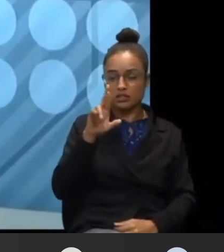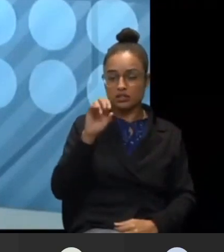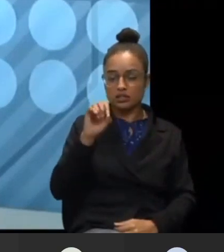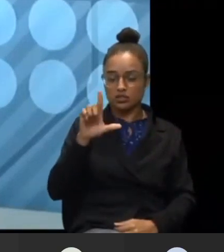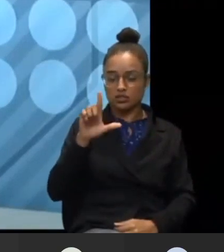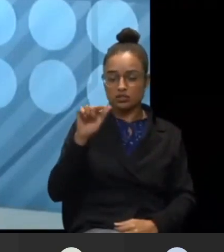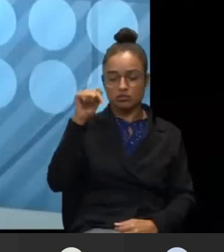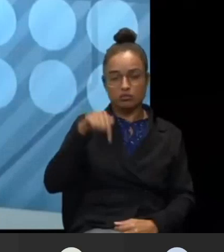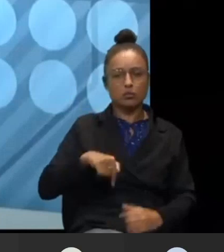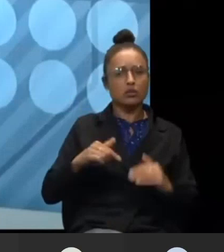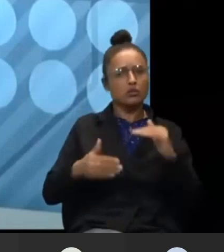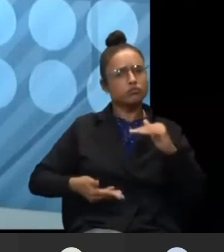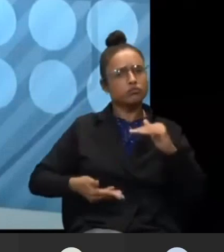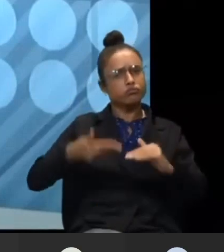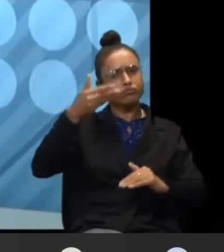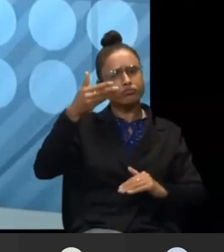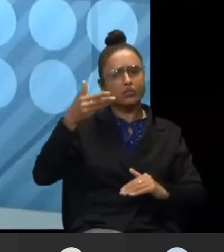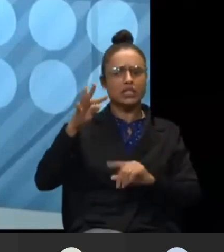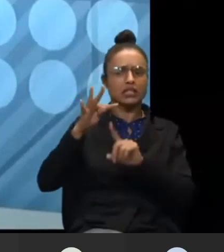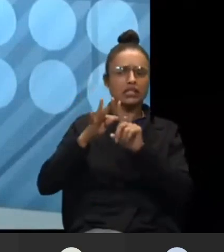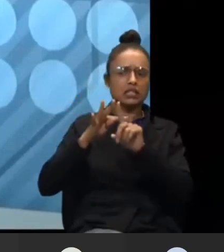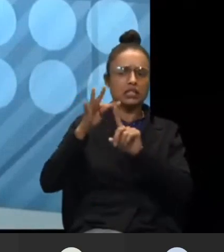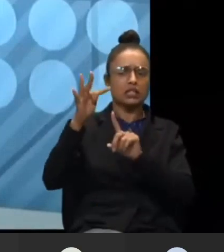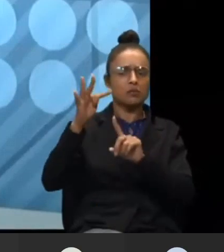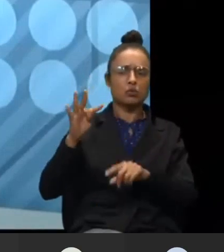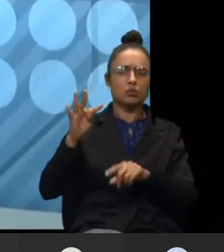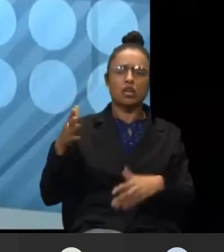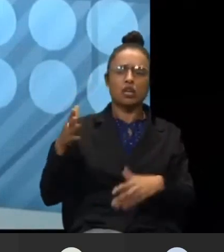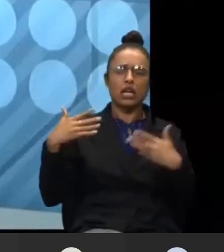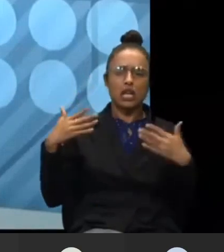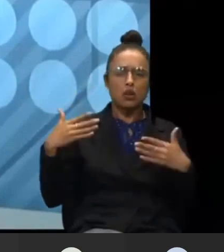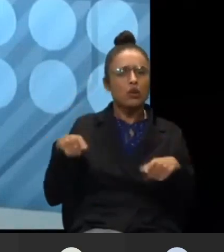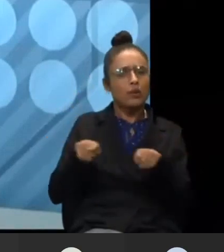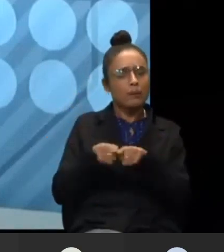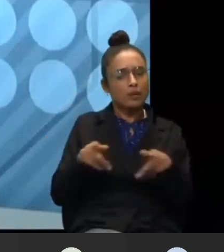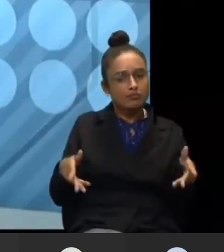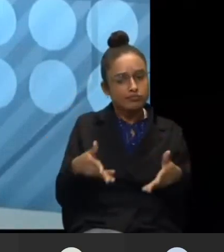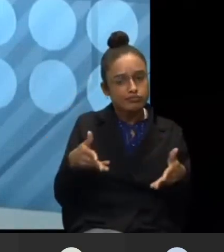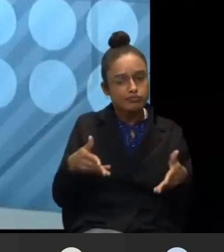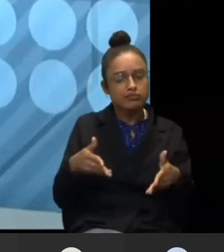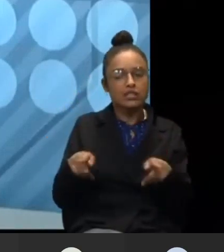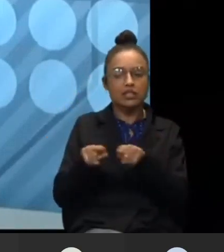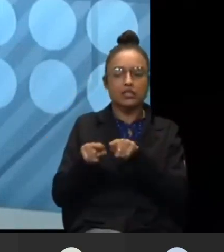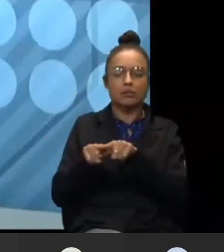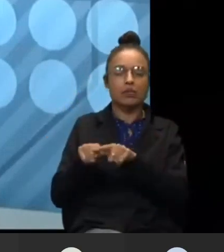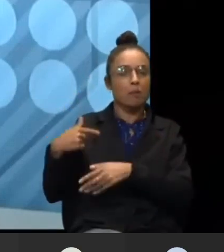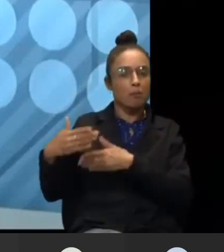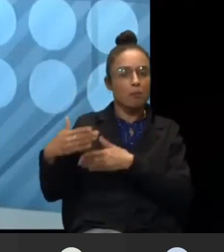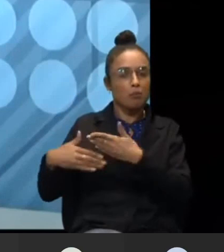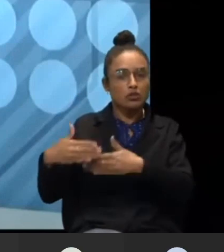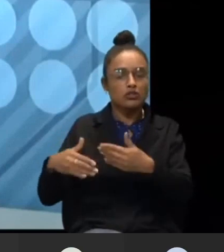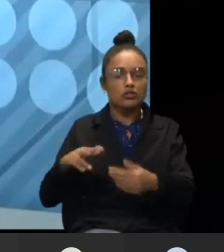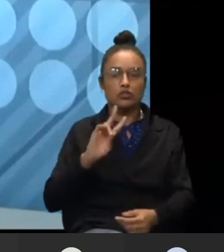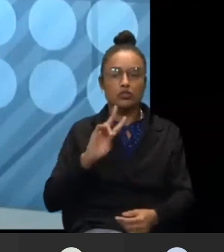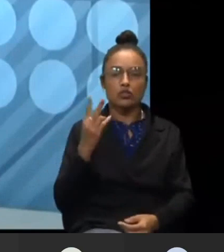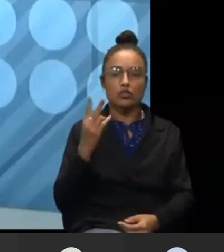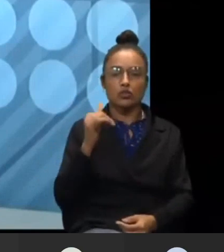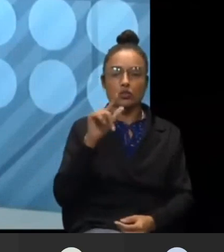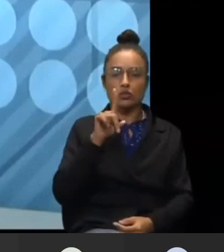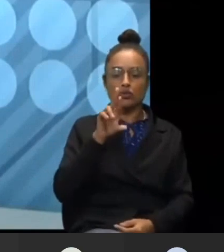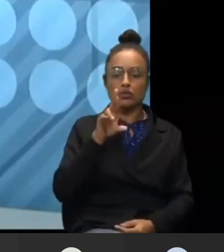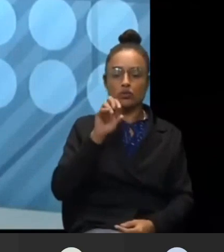da temperatura favorece a formação de ácidos graxos trans. O processo da hidrogenação catalítica, que vem a ser